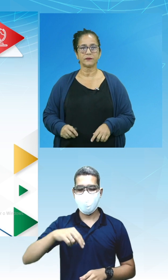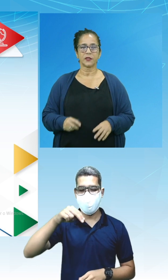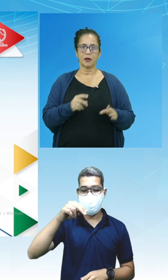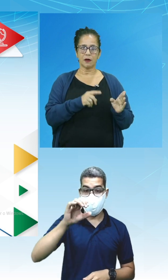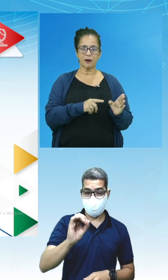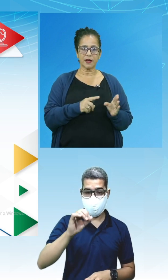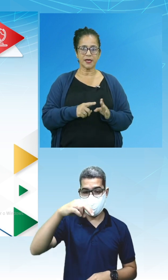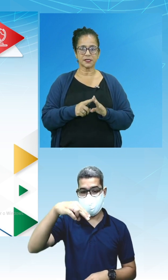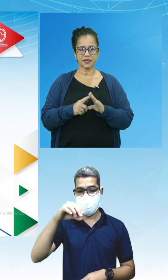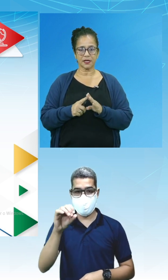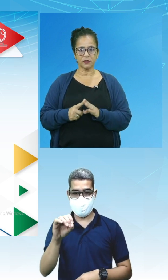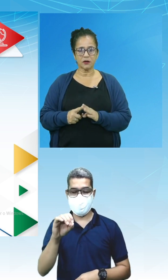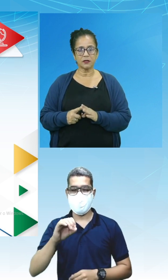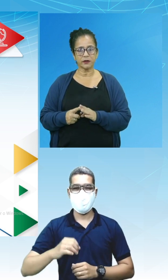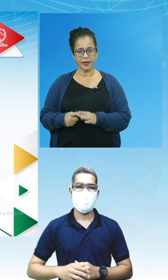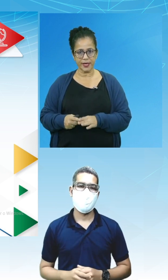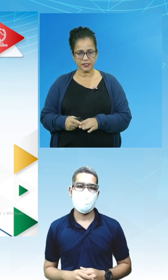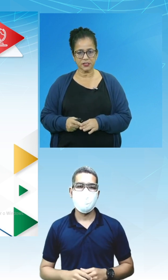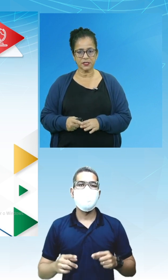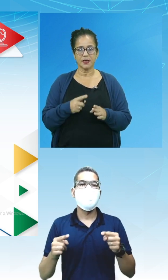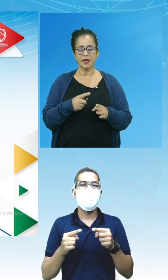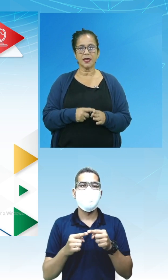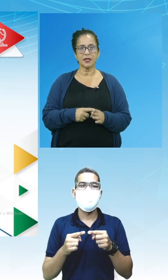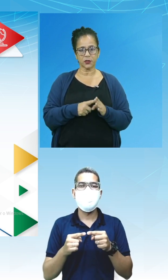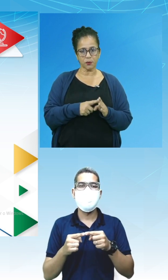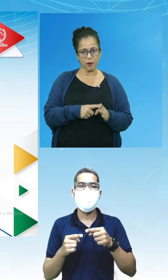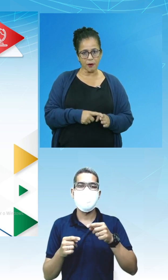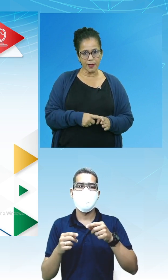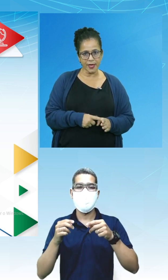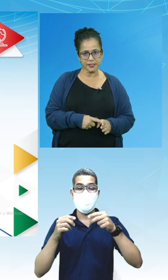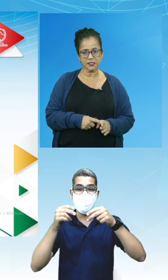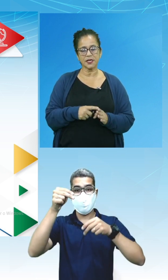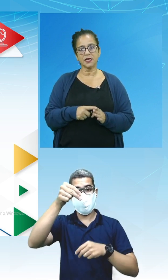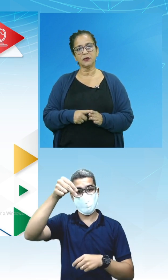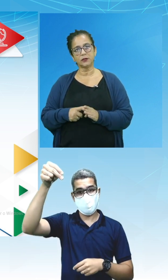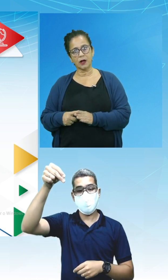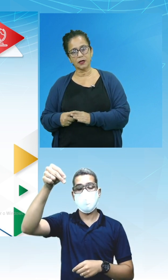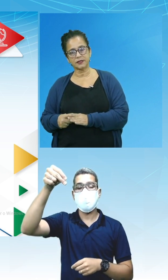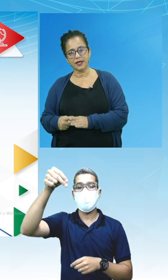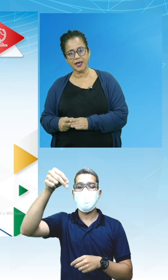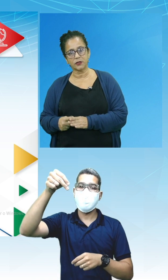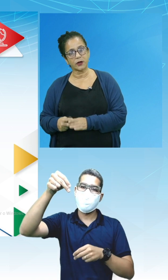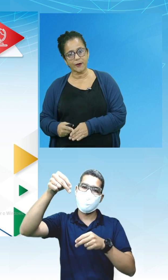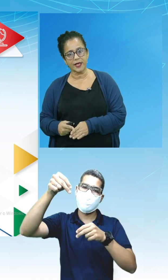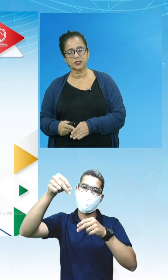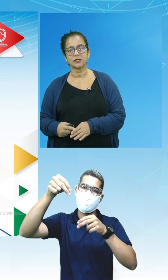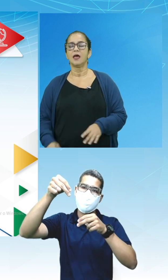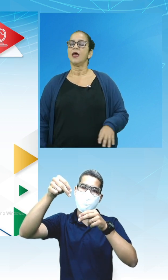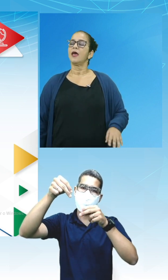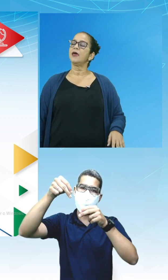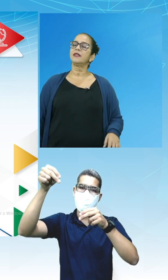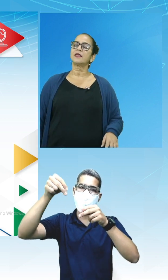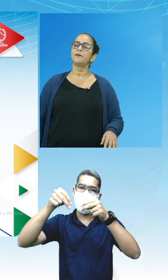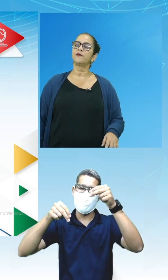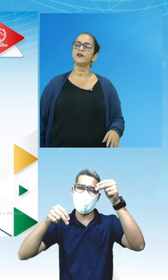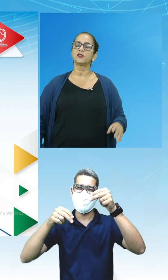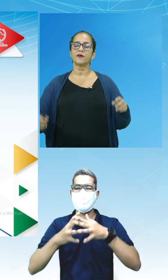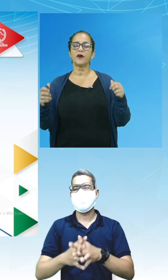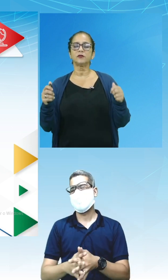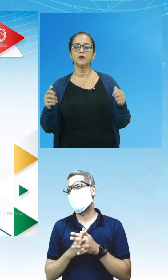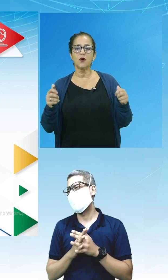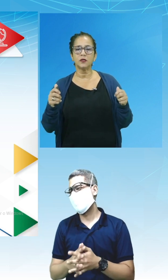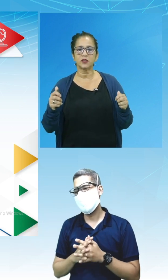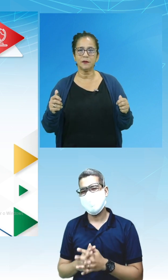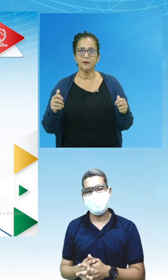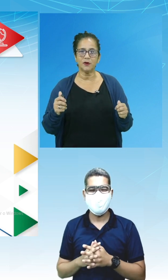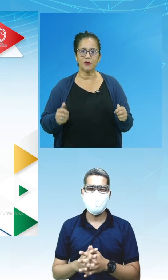ONO, OES, que é Noroeste, entre o Oeste e o Noroeste. Eita, professora,